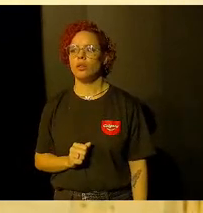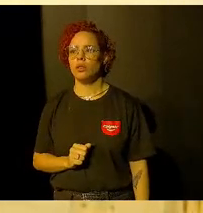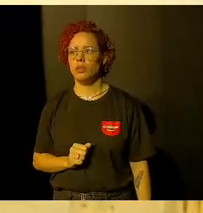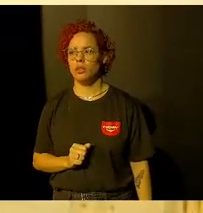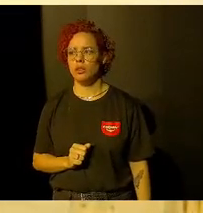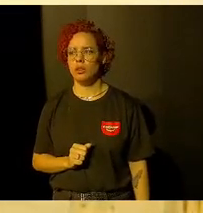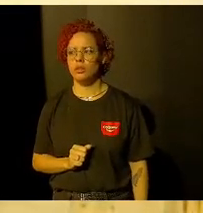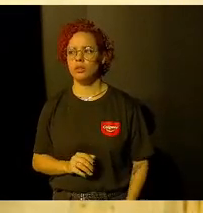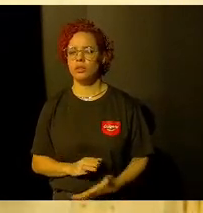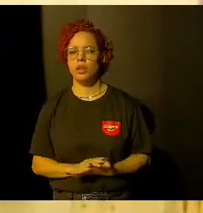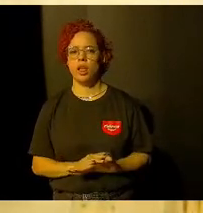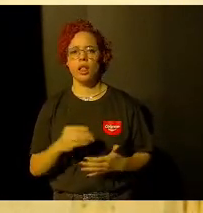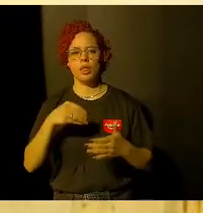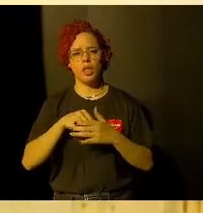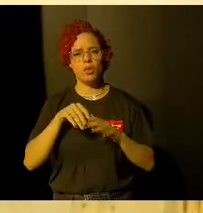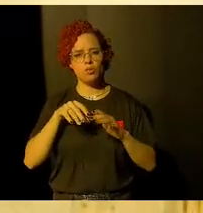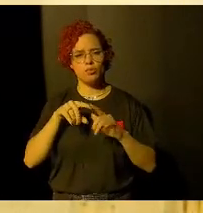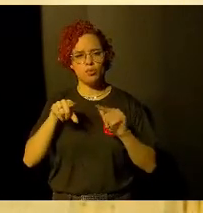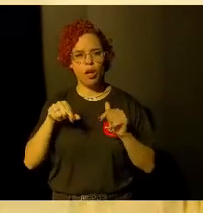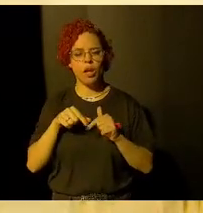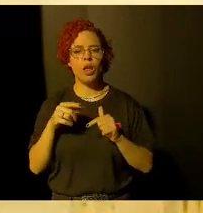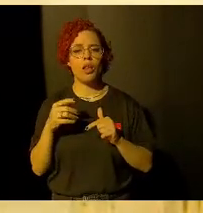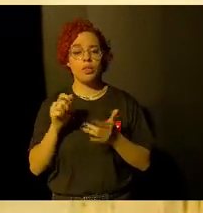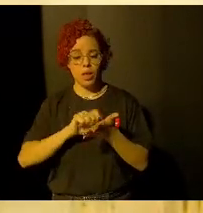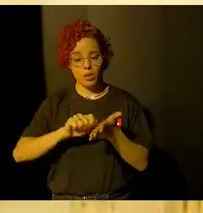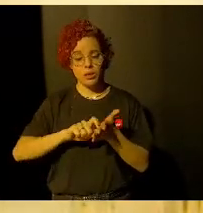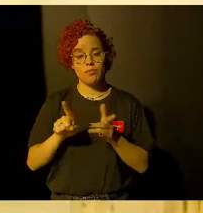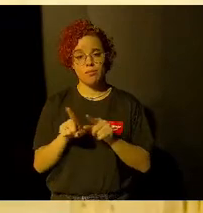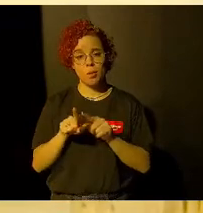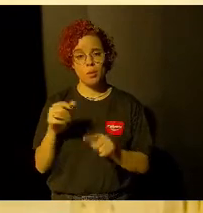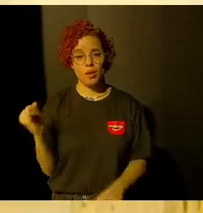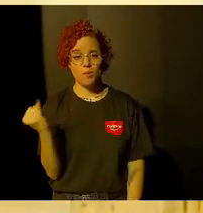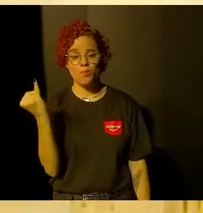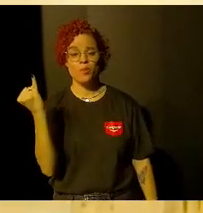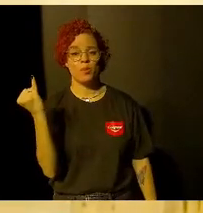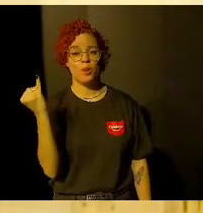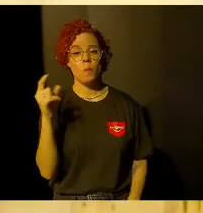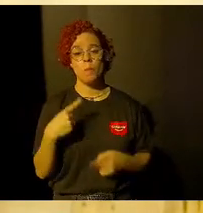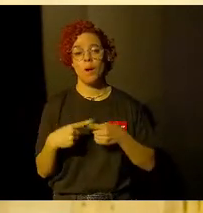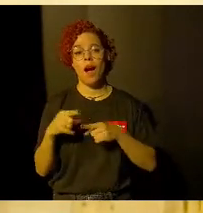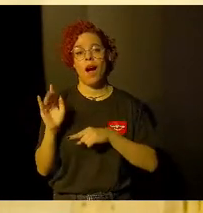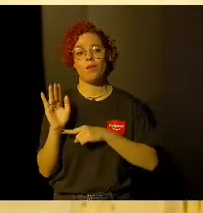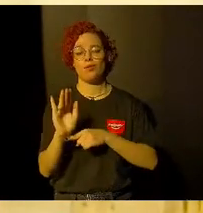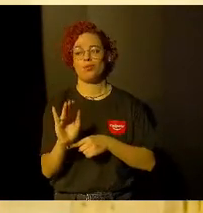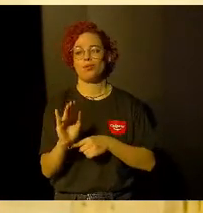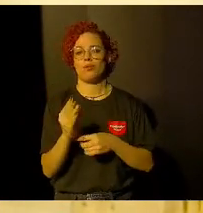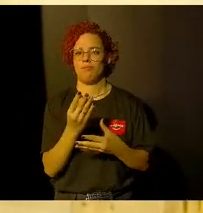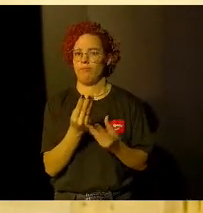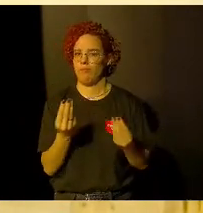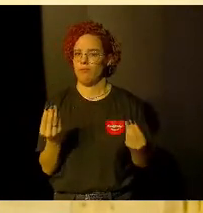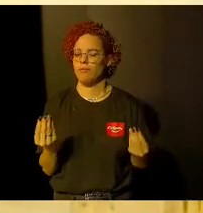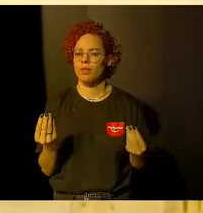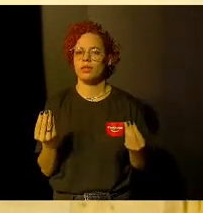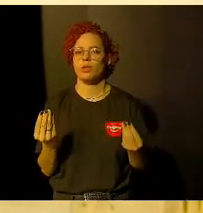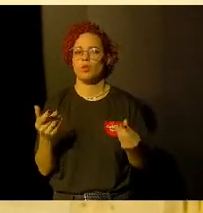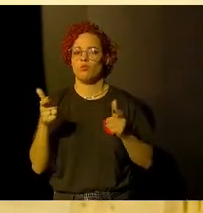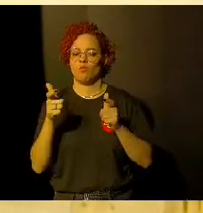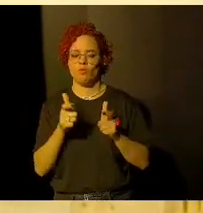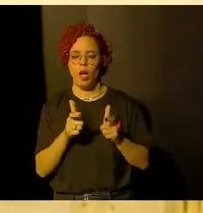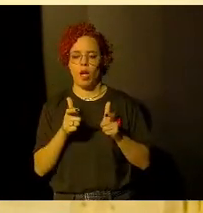de adaptação e isso na escrita é bastante importante porque ajuda-me também a colocar no lugar do